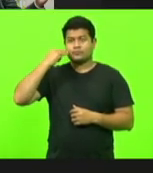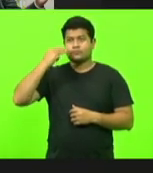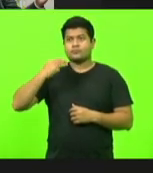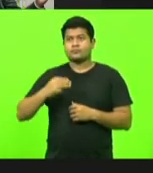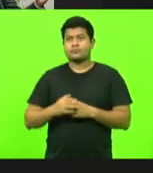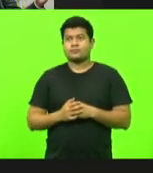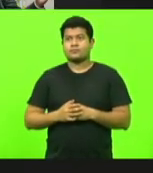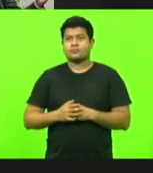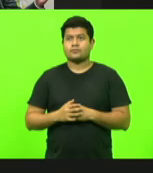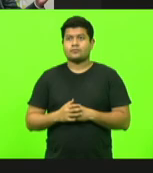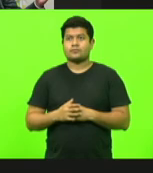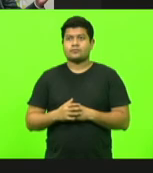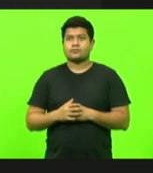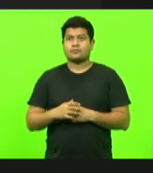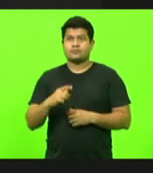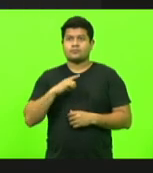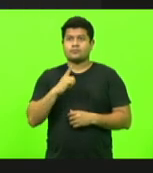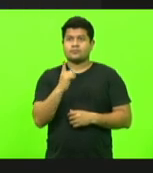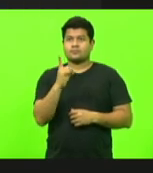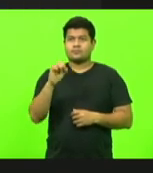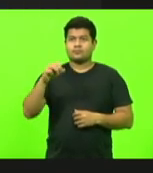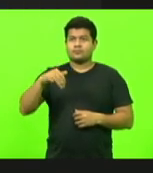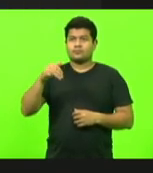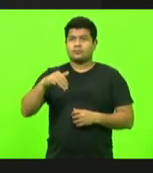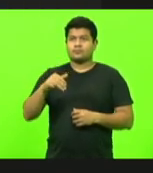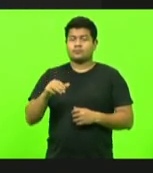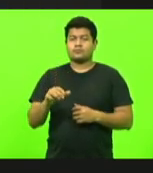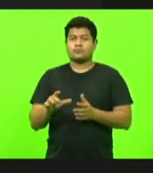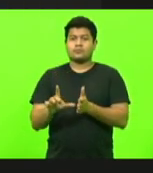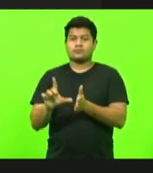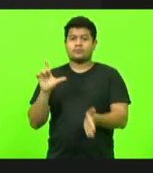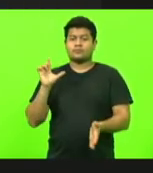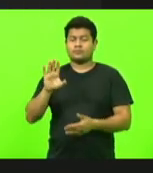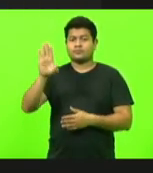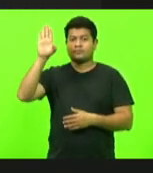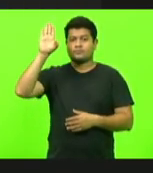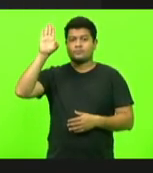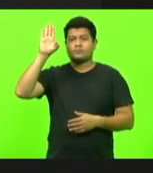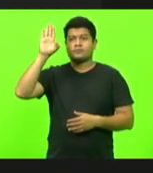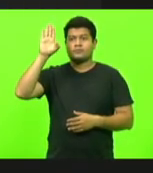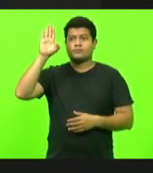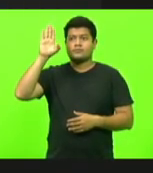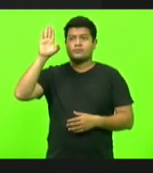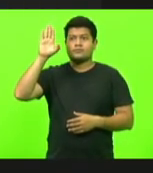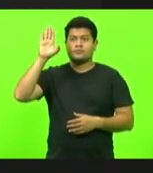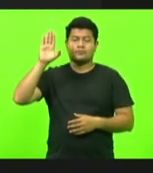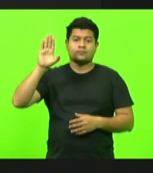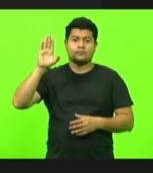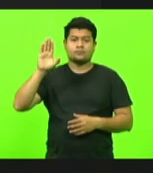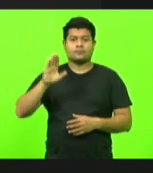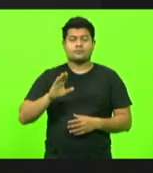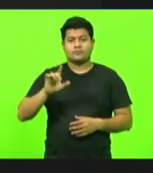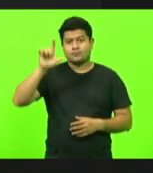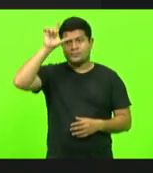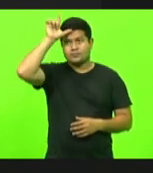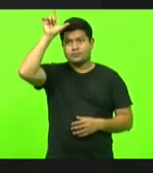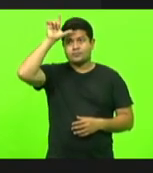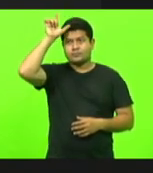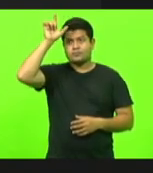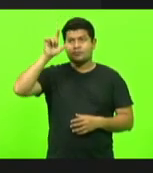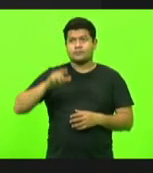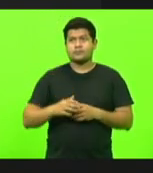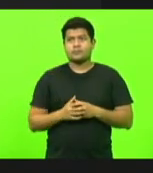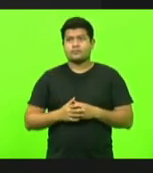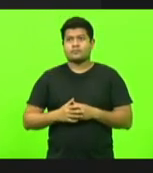Vossa Excelência terá 7 minutos e 30 segundos. Antes, pela ordem, presidente. Eu também, pela ordem,